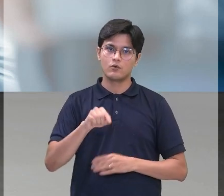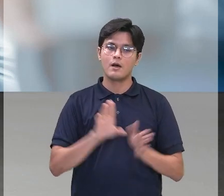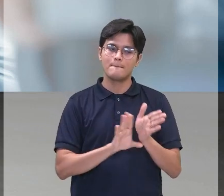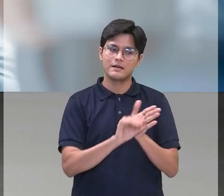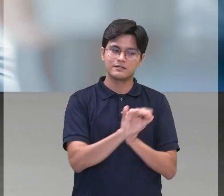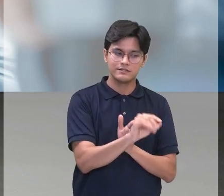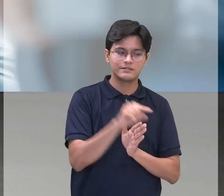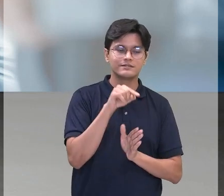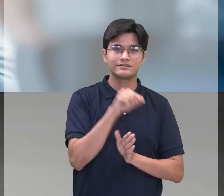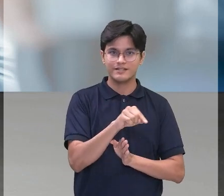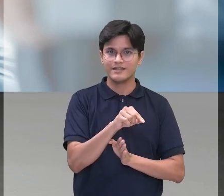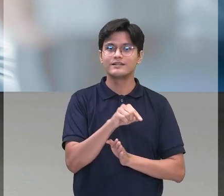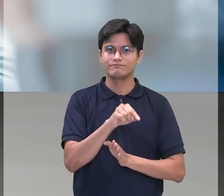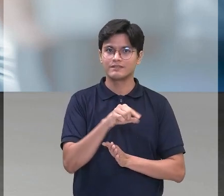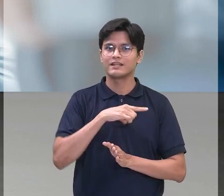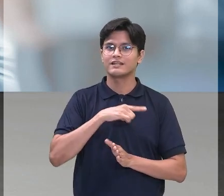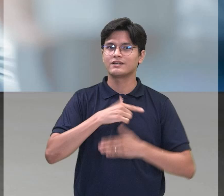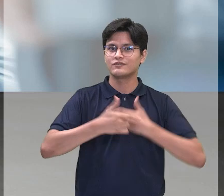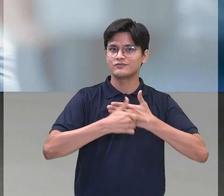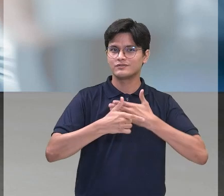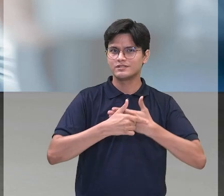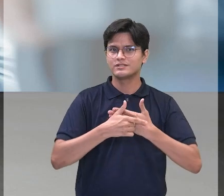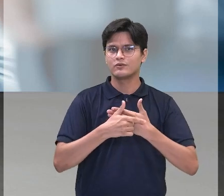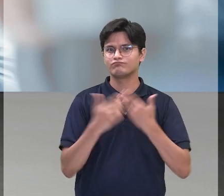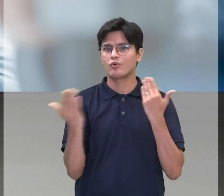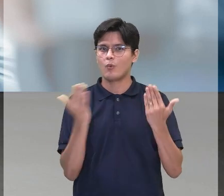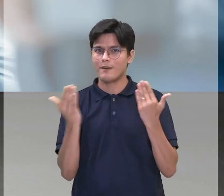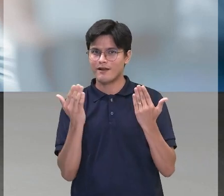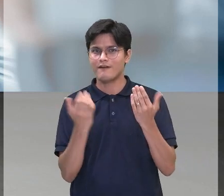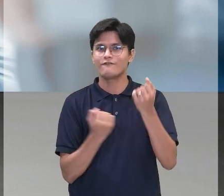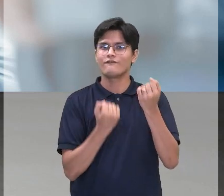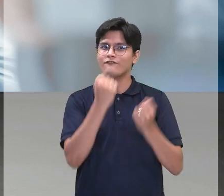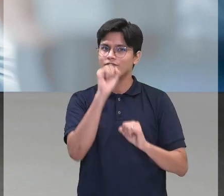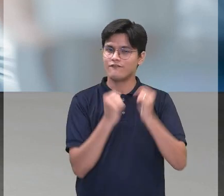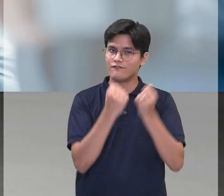ela vai se reproduzindo, nesse processo de reprodução,